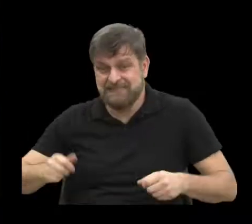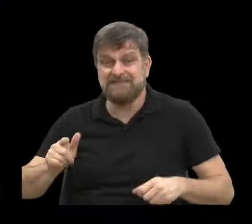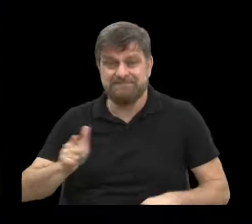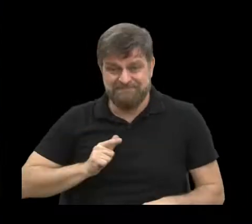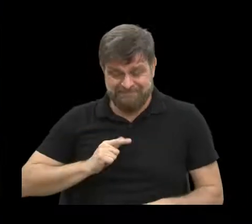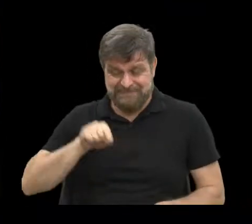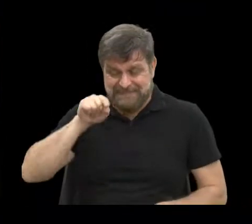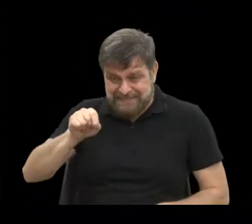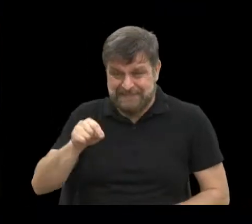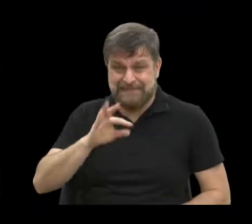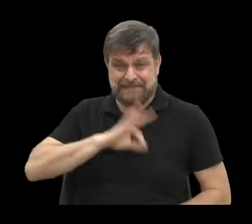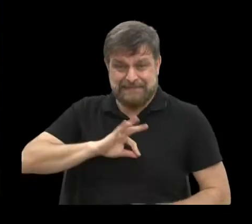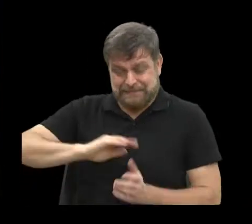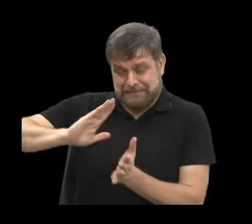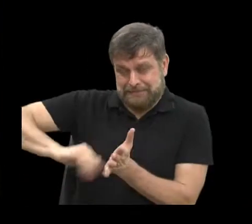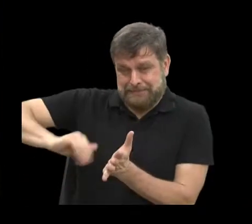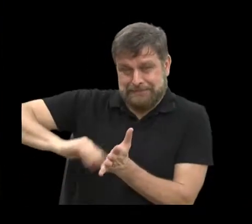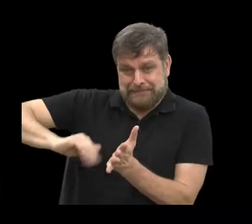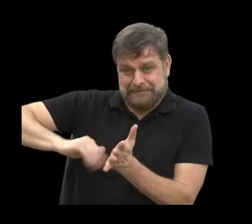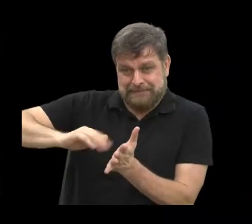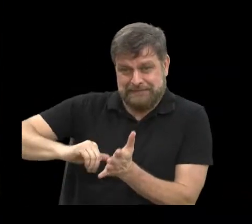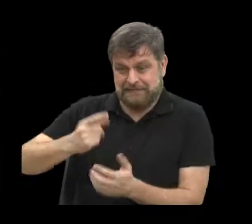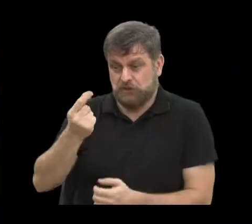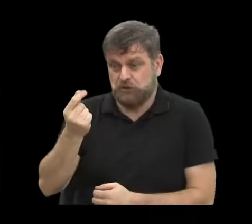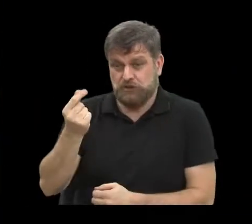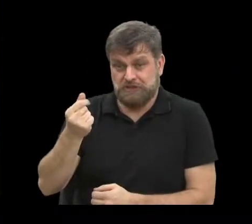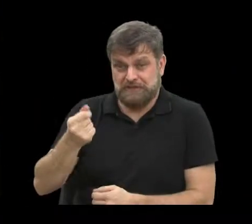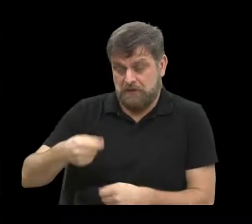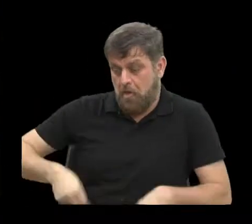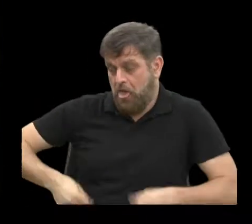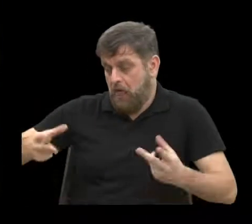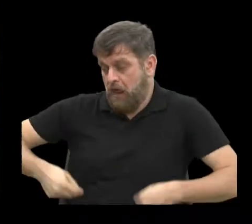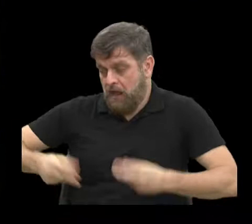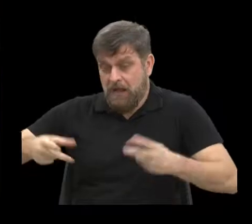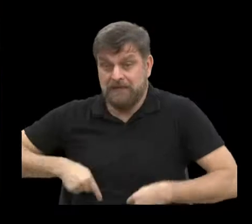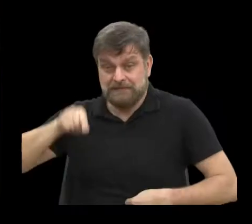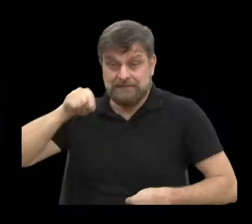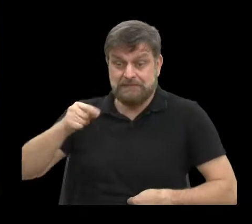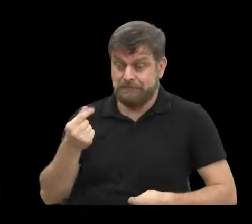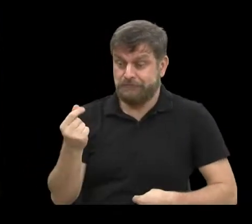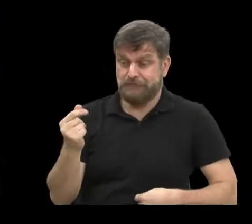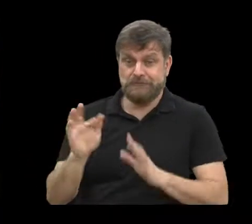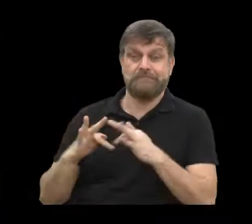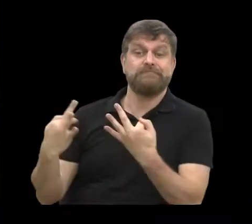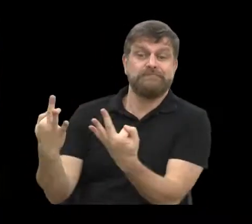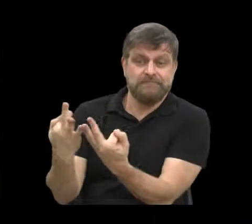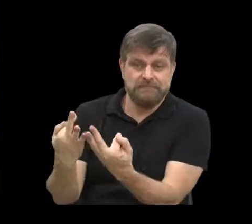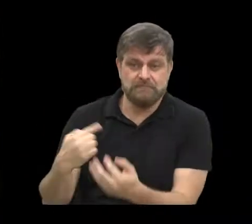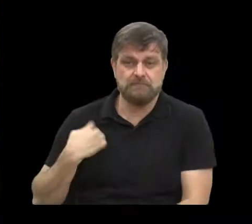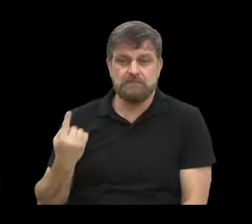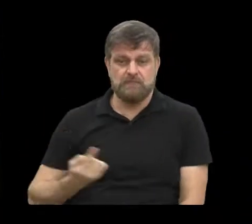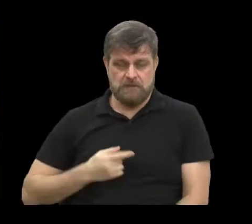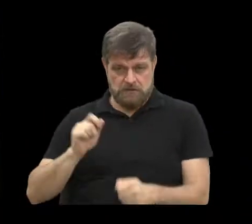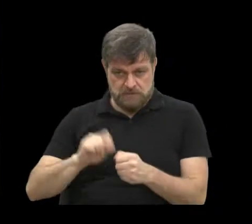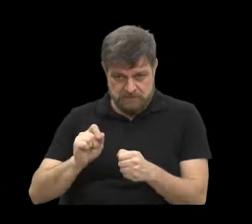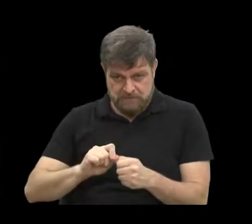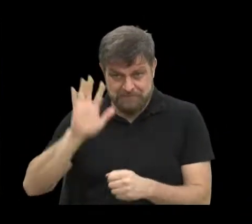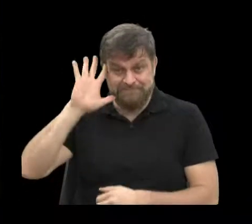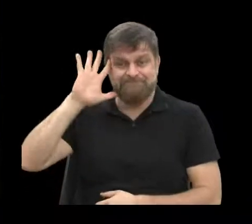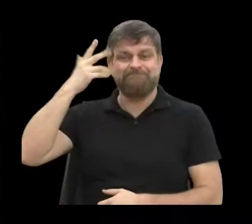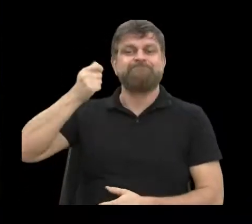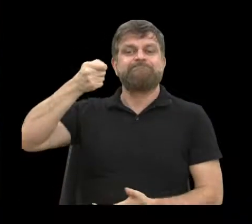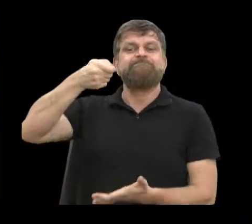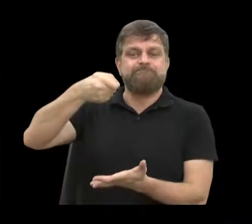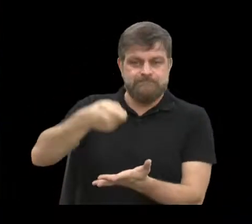comprometem a renda familiar, né? E comprometendo essa renda, a gente afasta a decisão